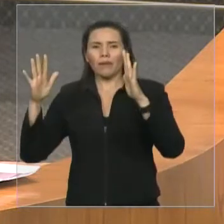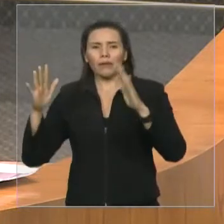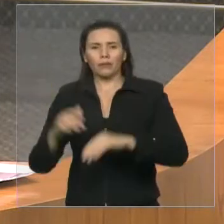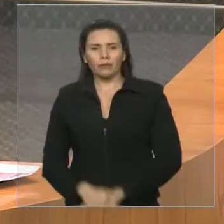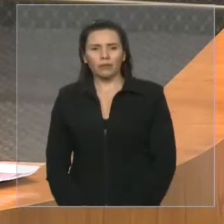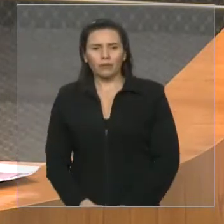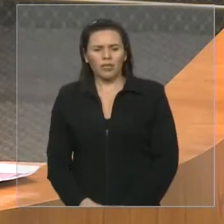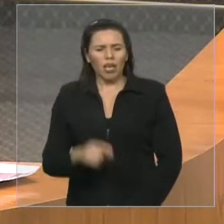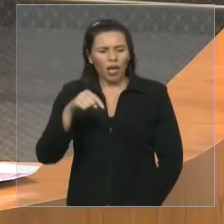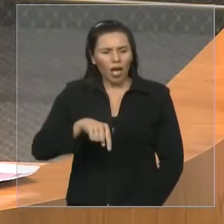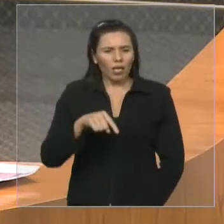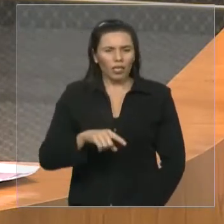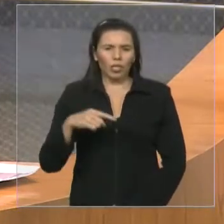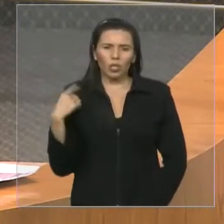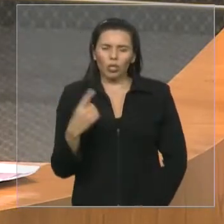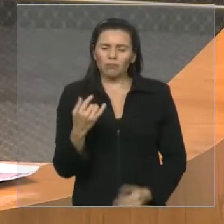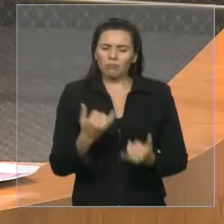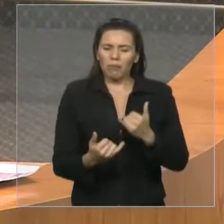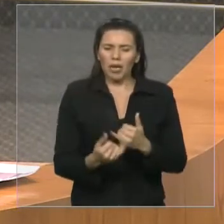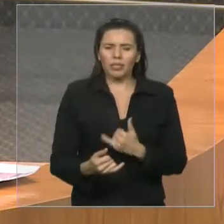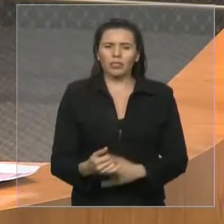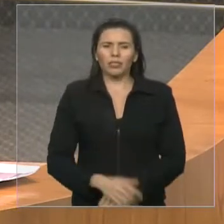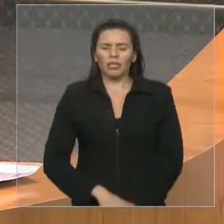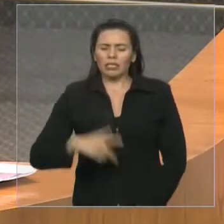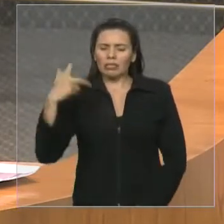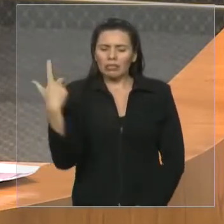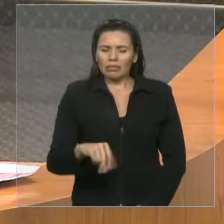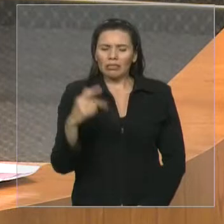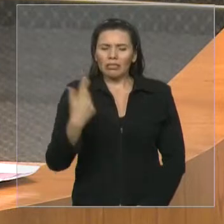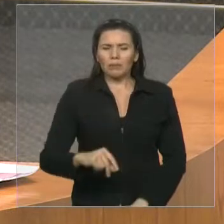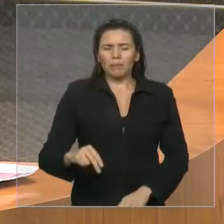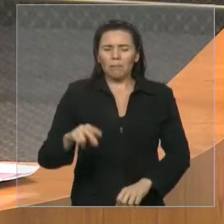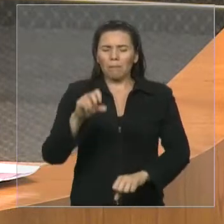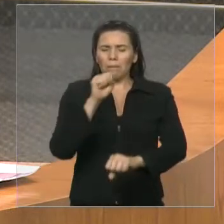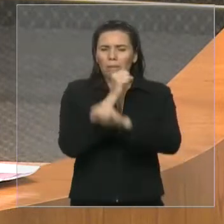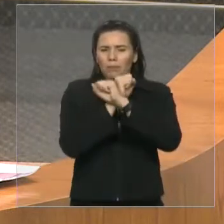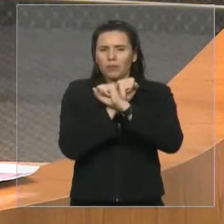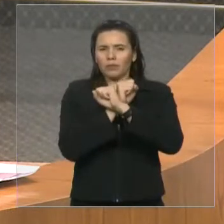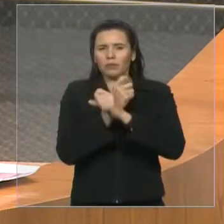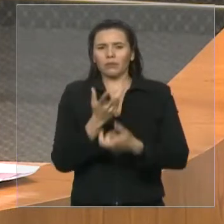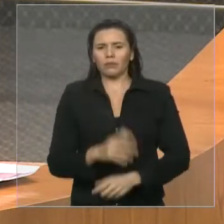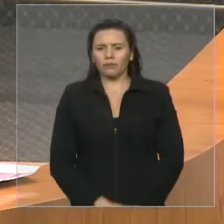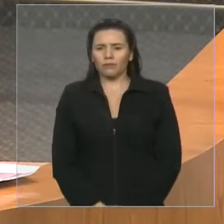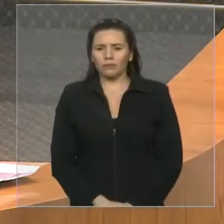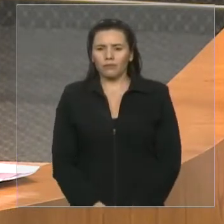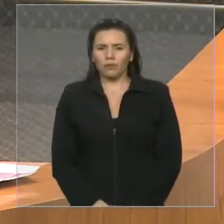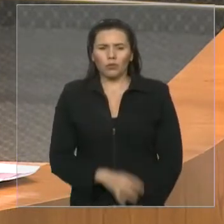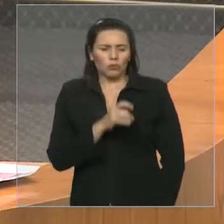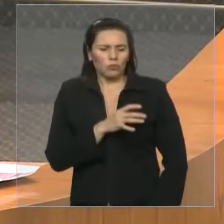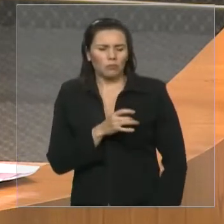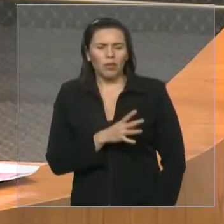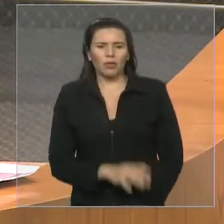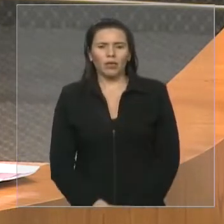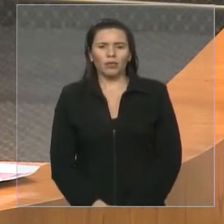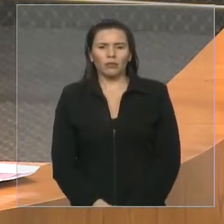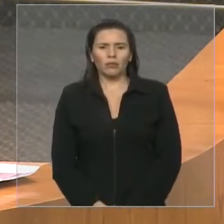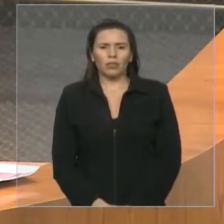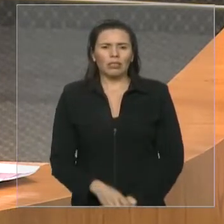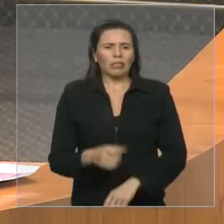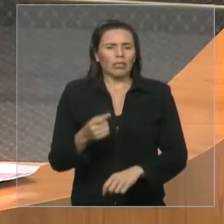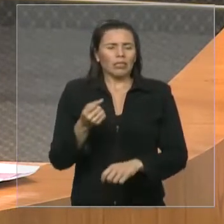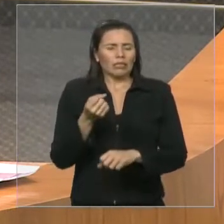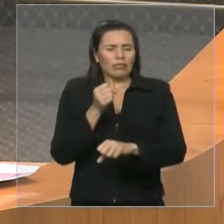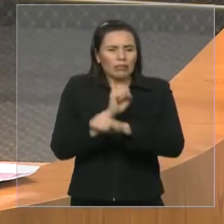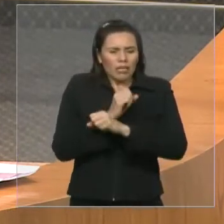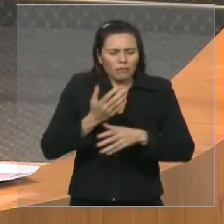Temos que ser escravo da nossa inocência, escravo do nosso medo, escravo da nossa ignorância, escravo do nosso